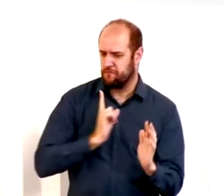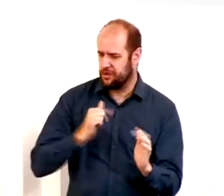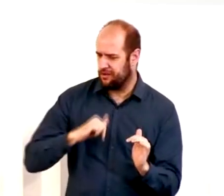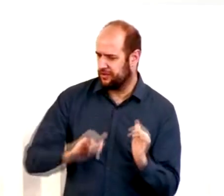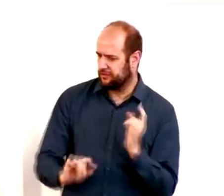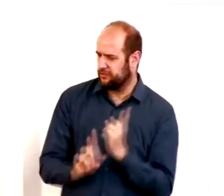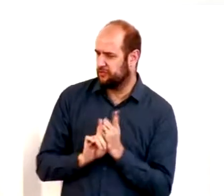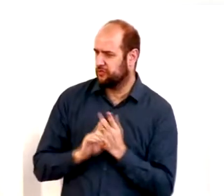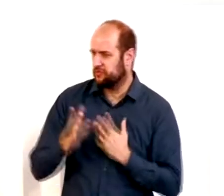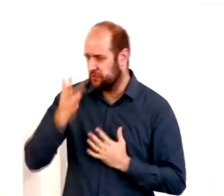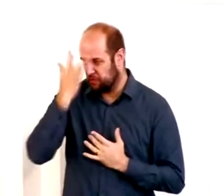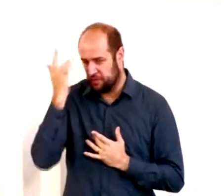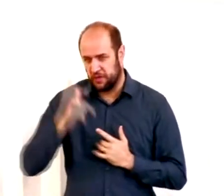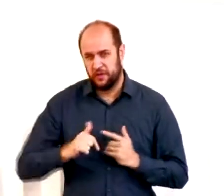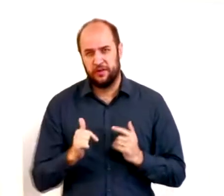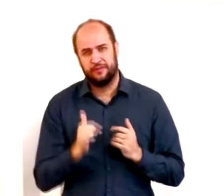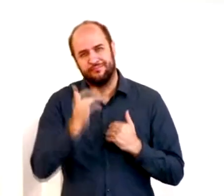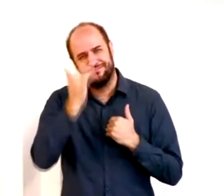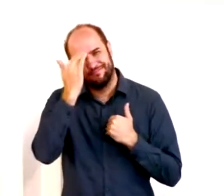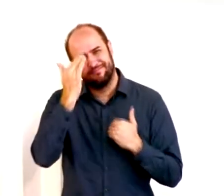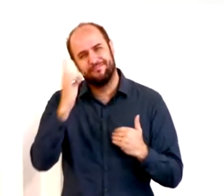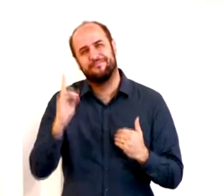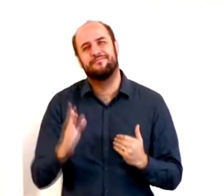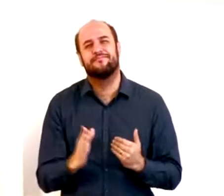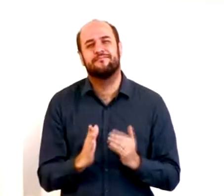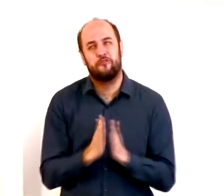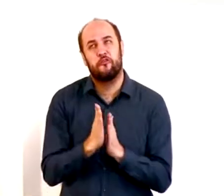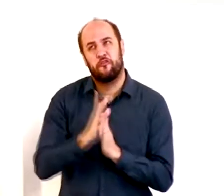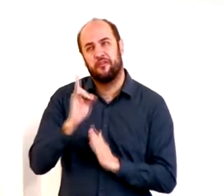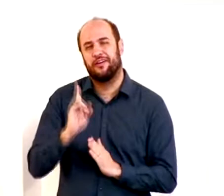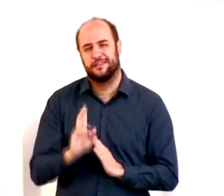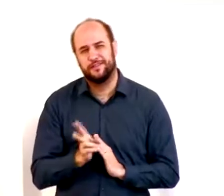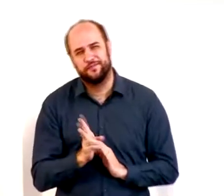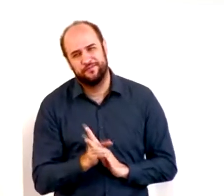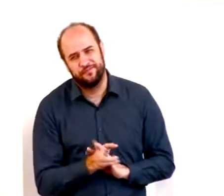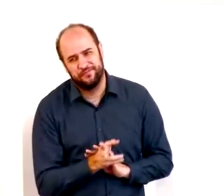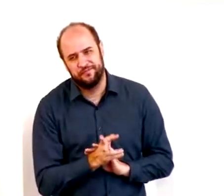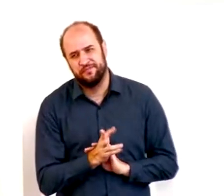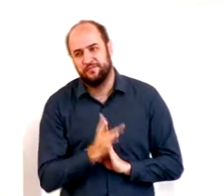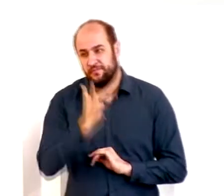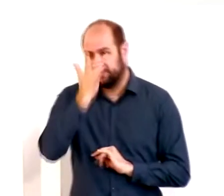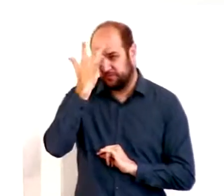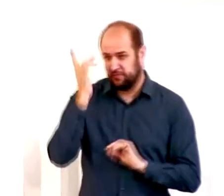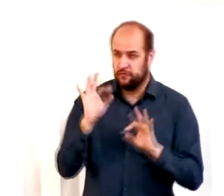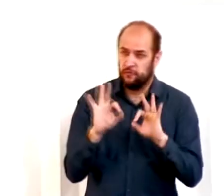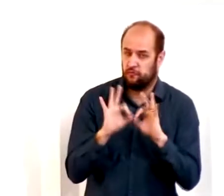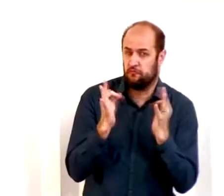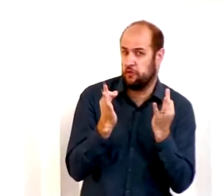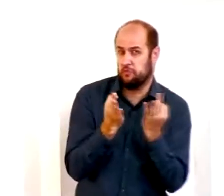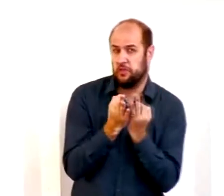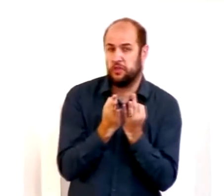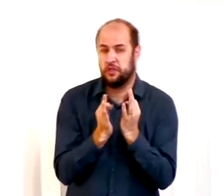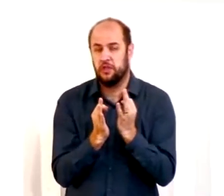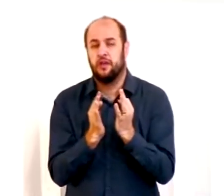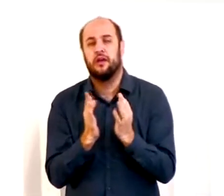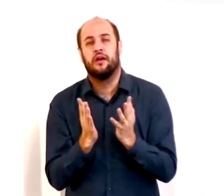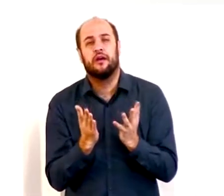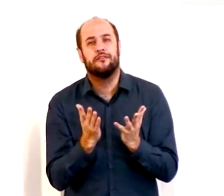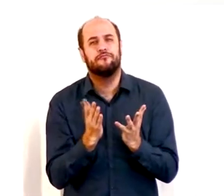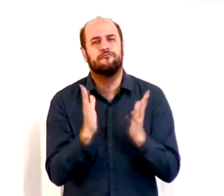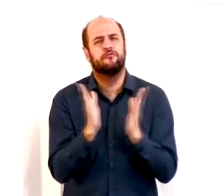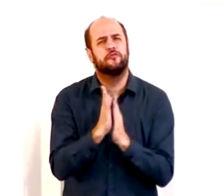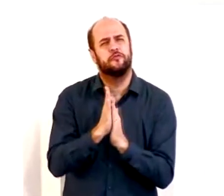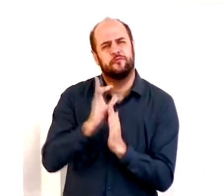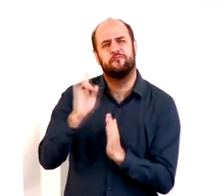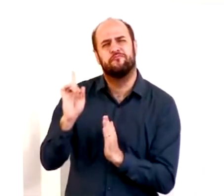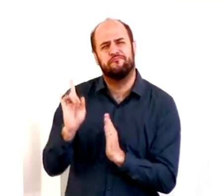este lugar, graças a Deus, nós louvamos a Deus por isso. Muitos estão com suas famílias e nós louvamos a